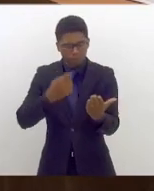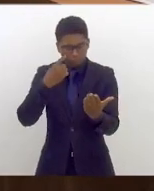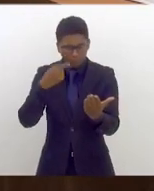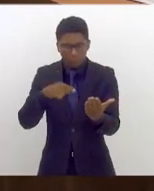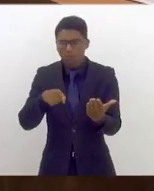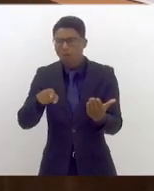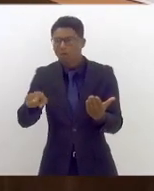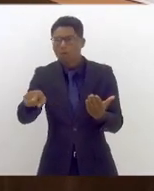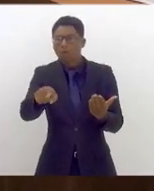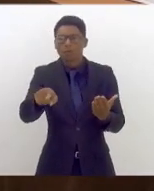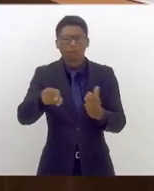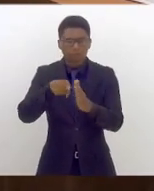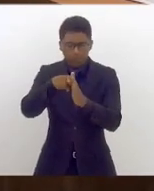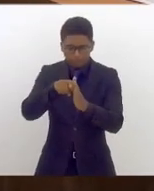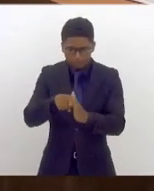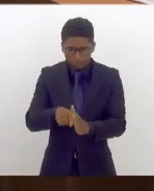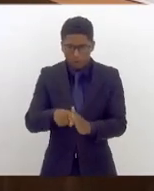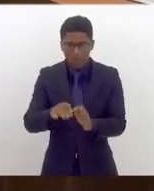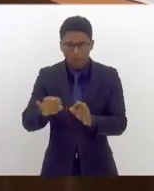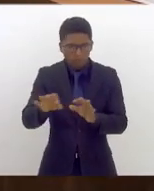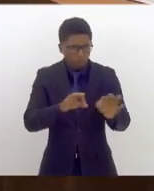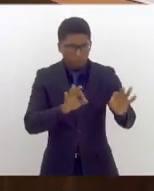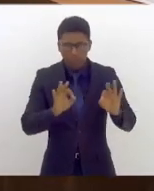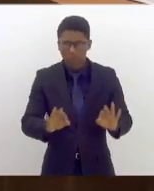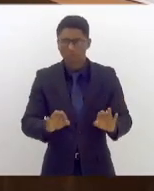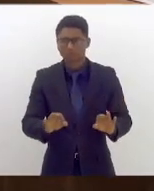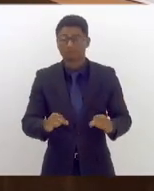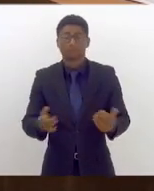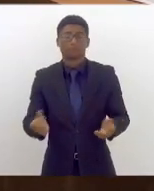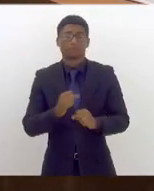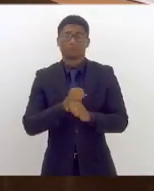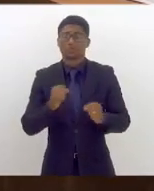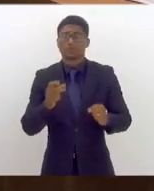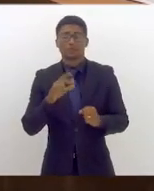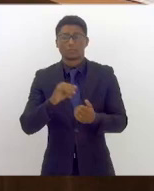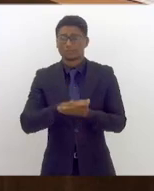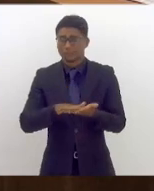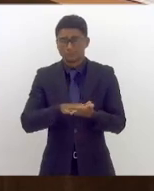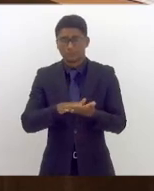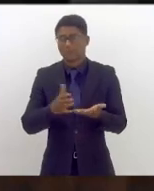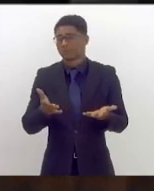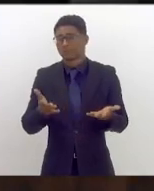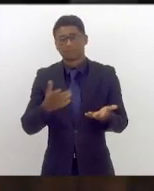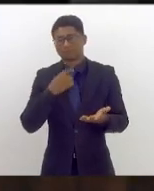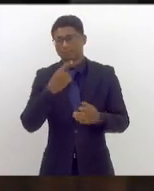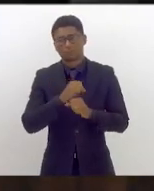está a razão por isso eu estou sendo o contrário